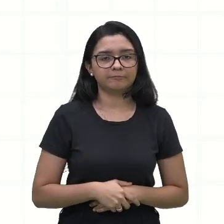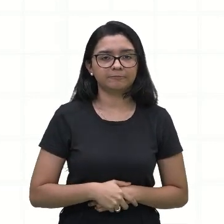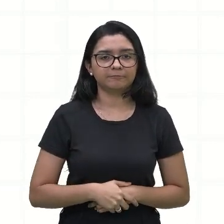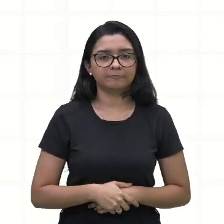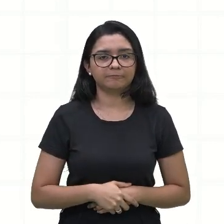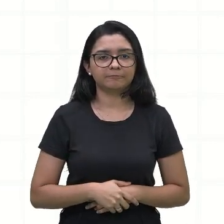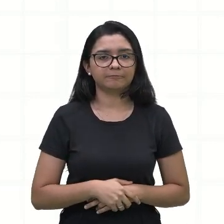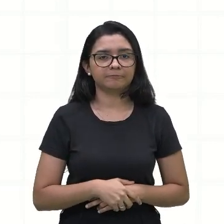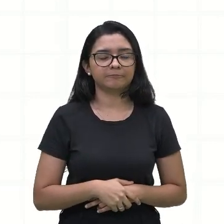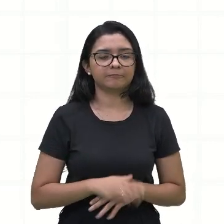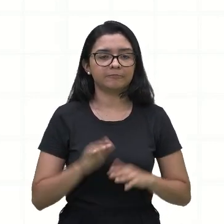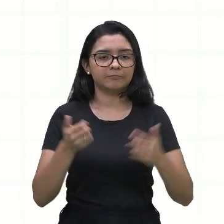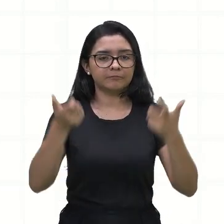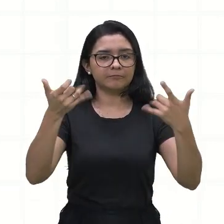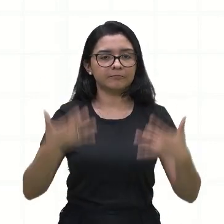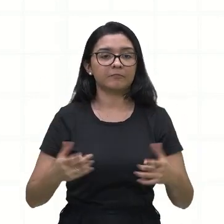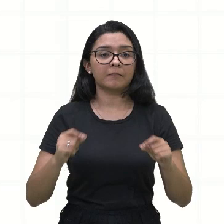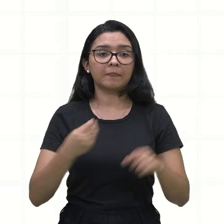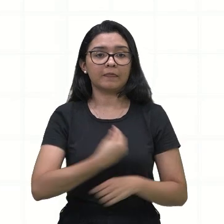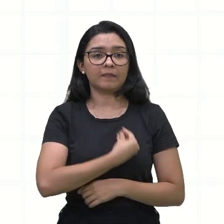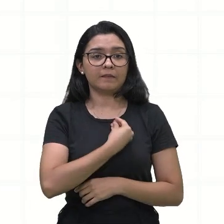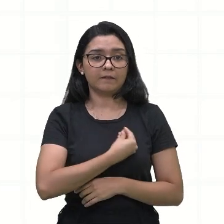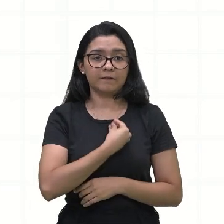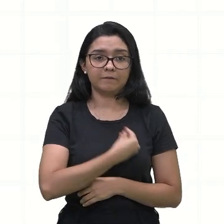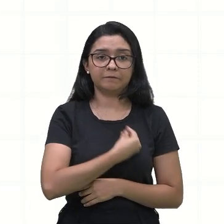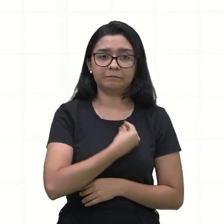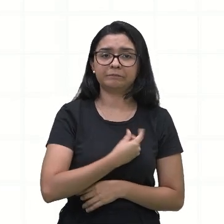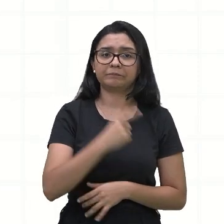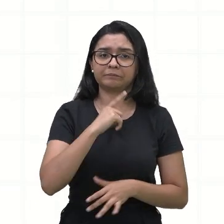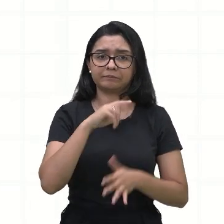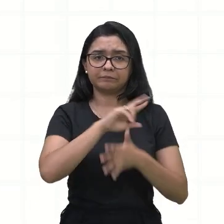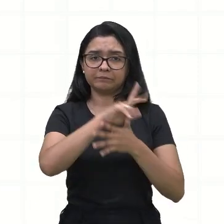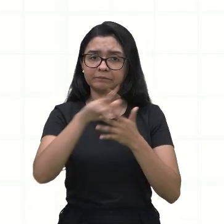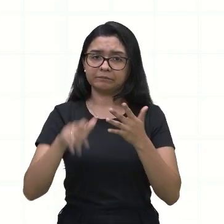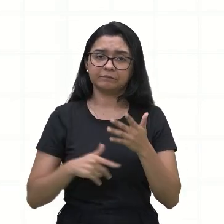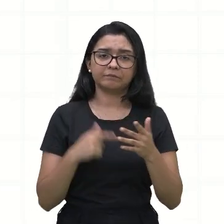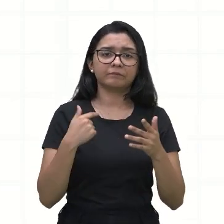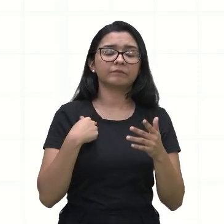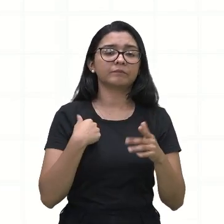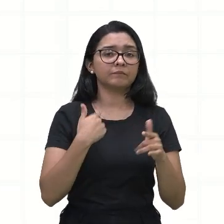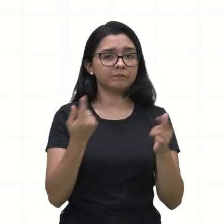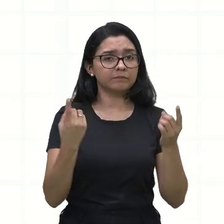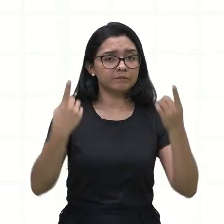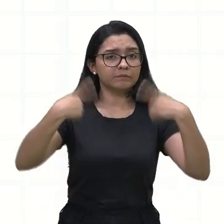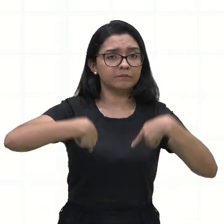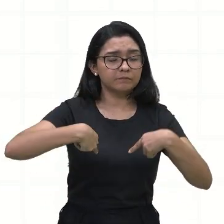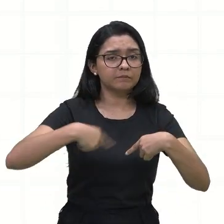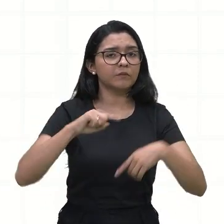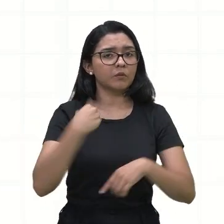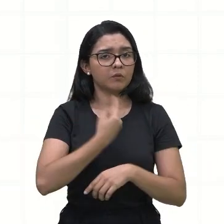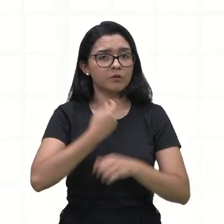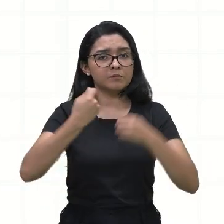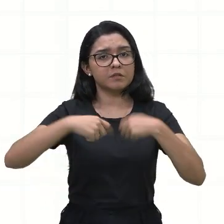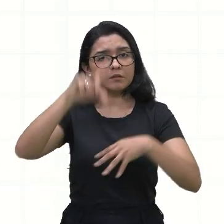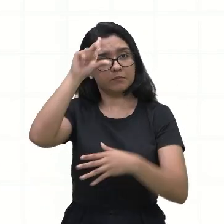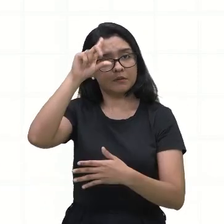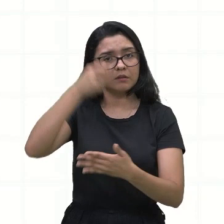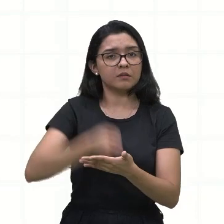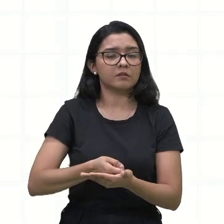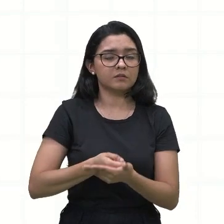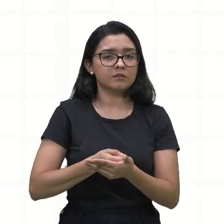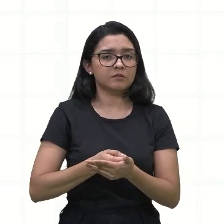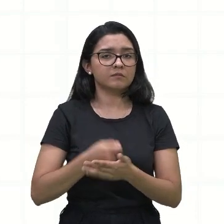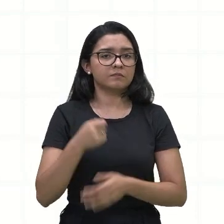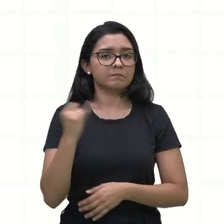quando ele começa a escrever ali, ó, na vida encontramos muitas situações que nos desafiam e nos levam a tomar decisões